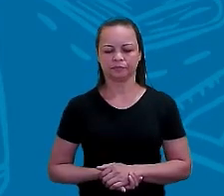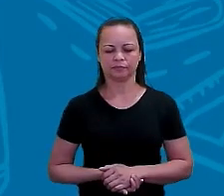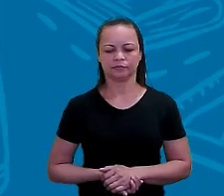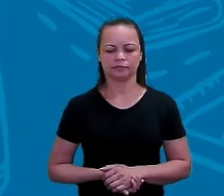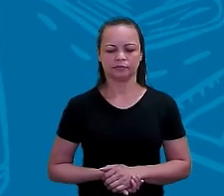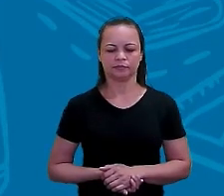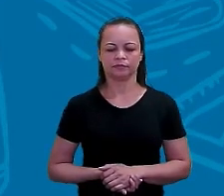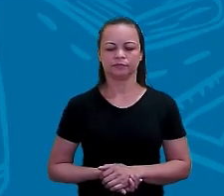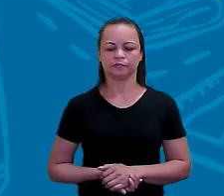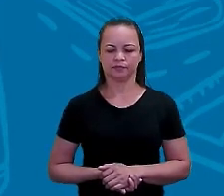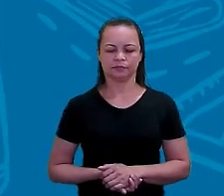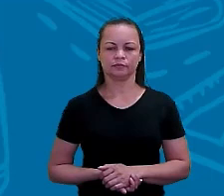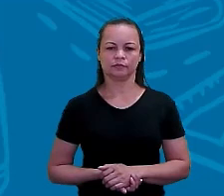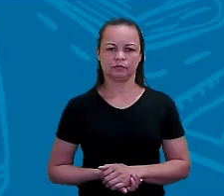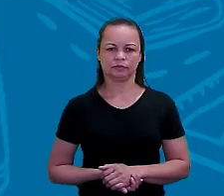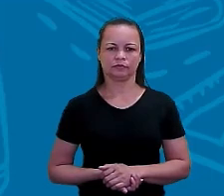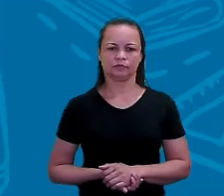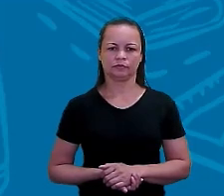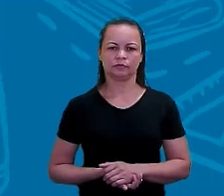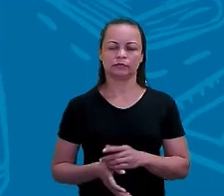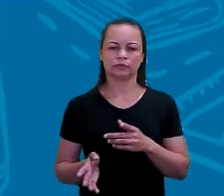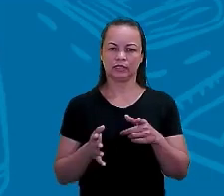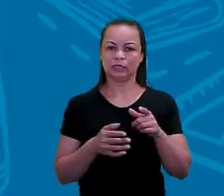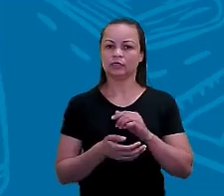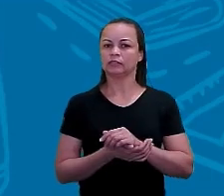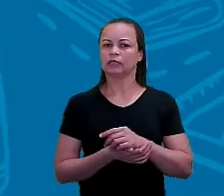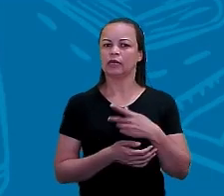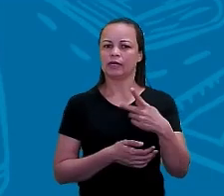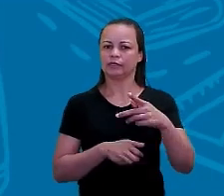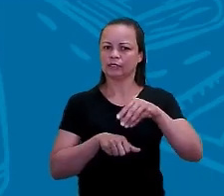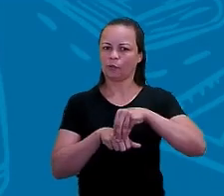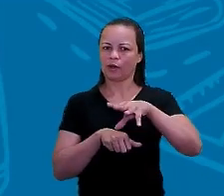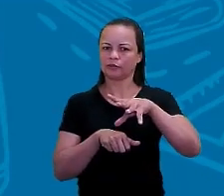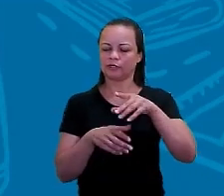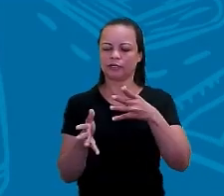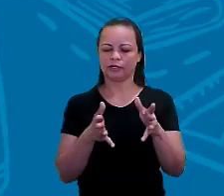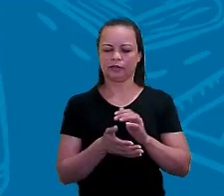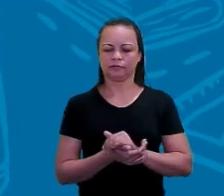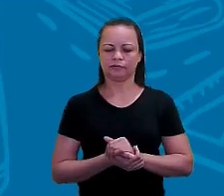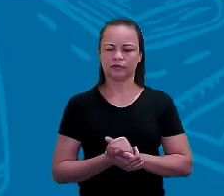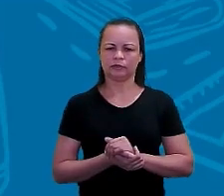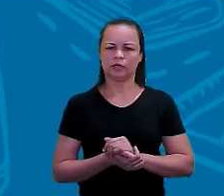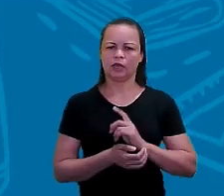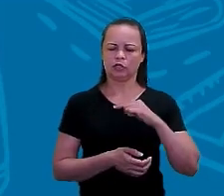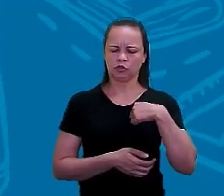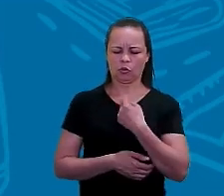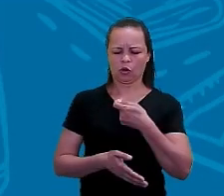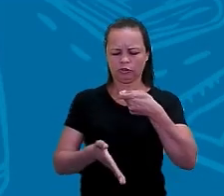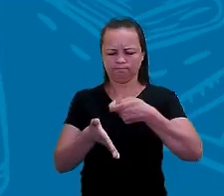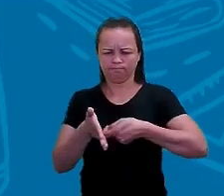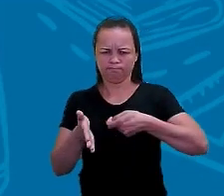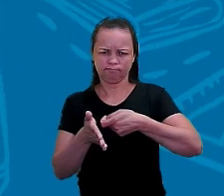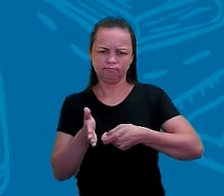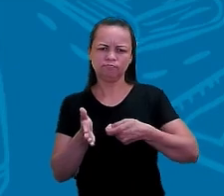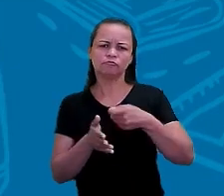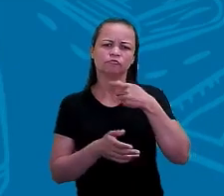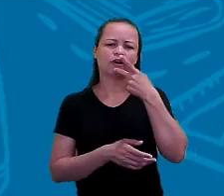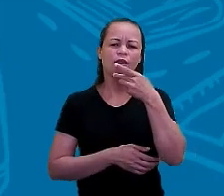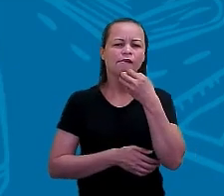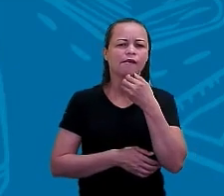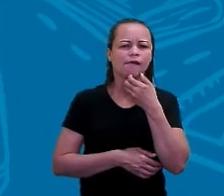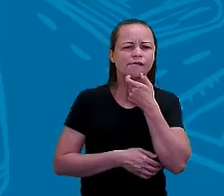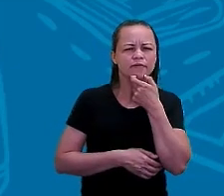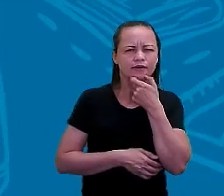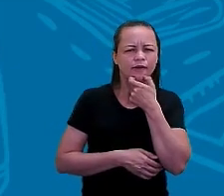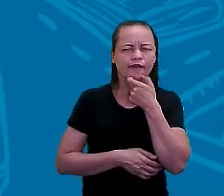it only speak English. É o ideal, tá? Essa é a minha dica de hoje. Nós tentamos falar só inglês.